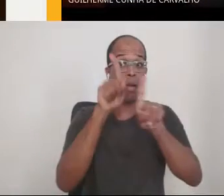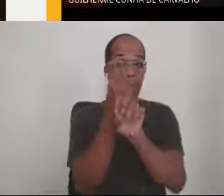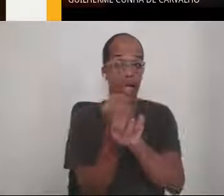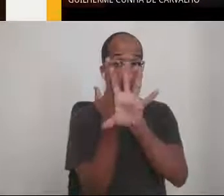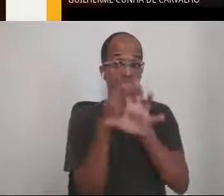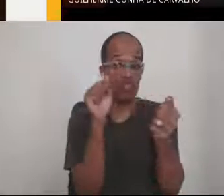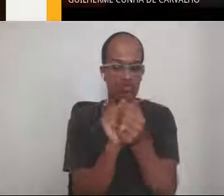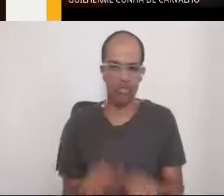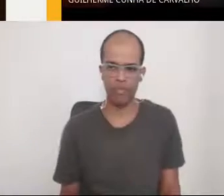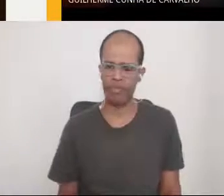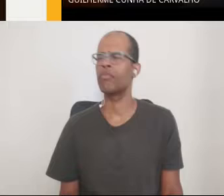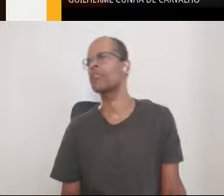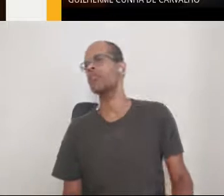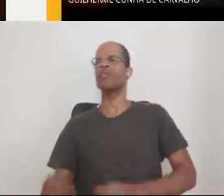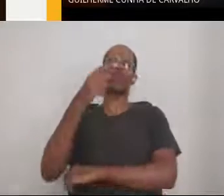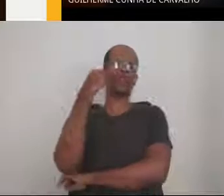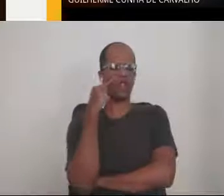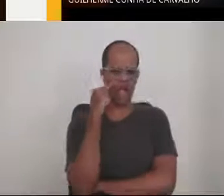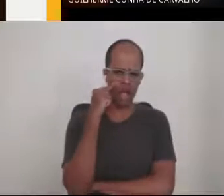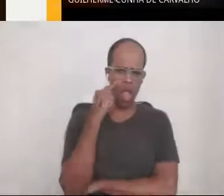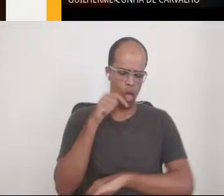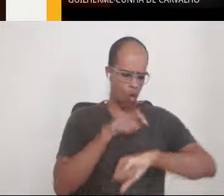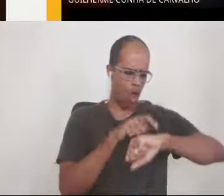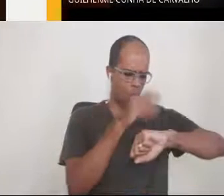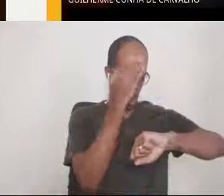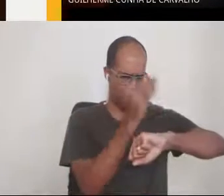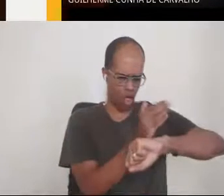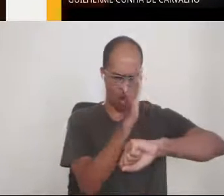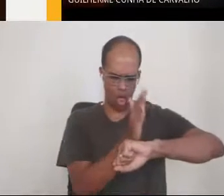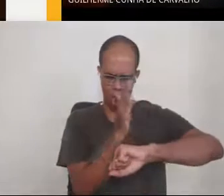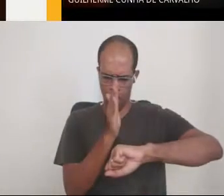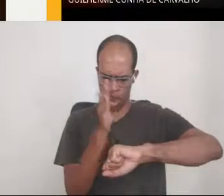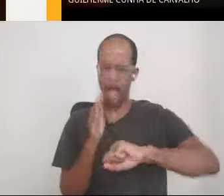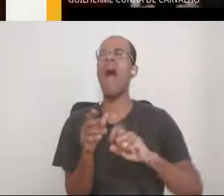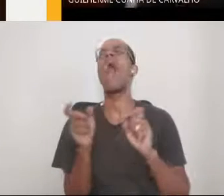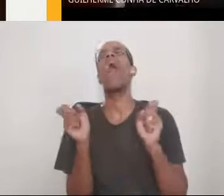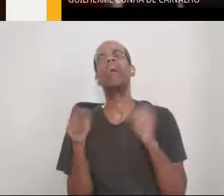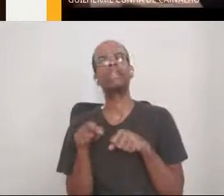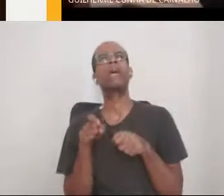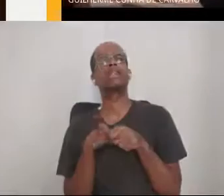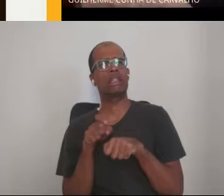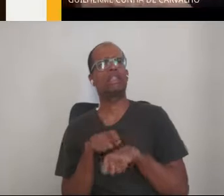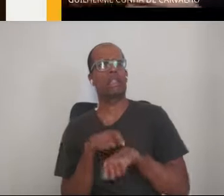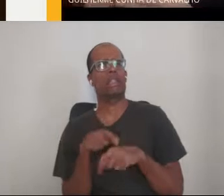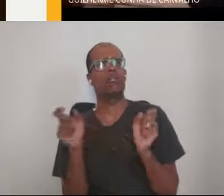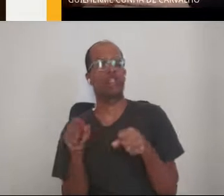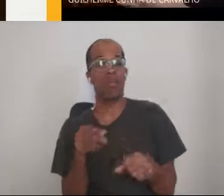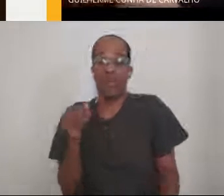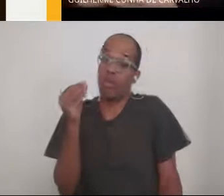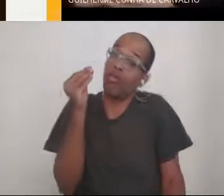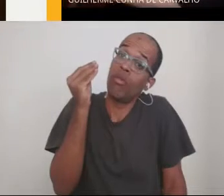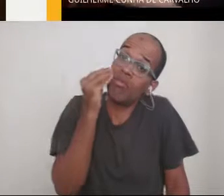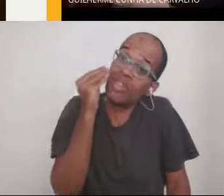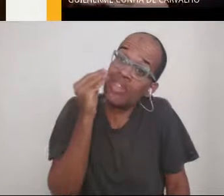Meet. Nossa, mas como eu segui o horário, comecei às 7, eu percebi que ainda tem mais tempo. Aí eu posso tentar começar a fazer